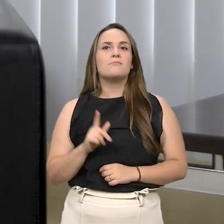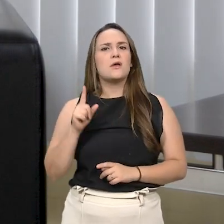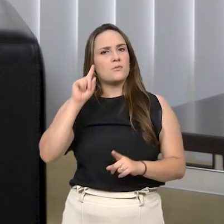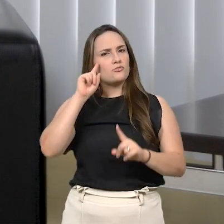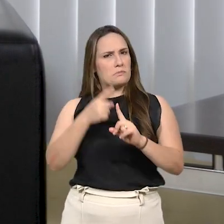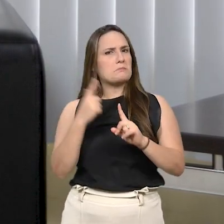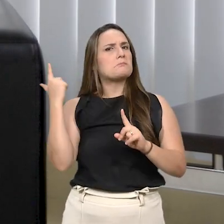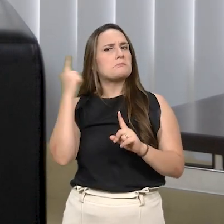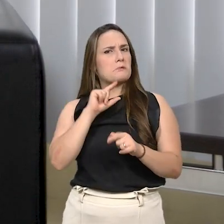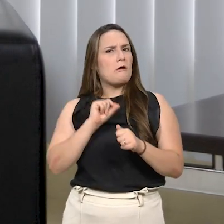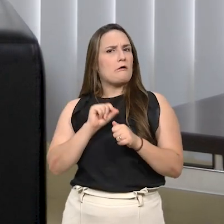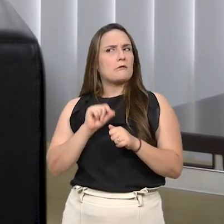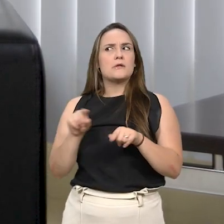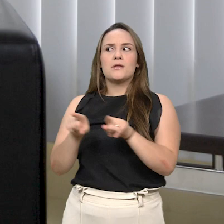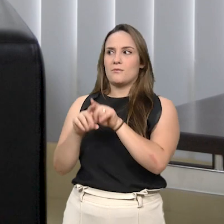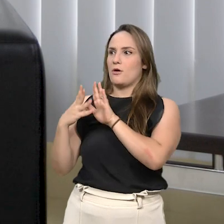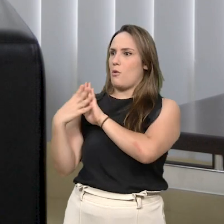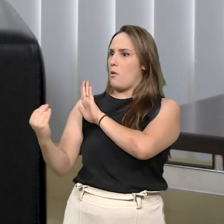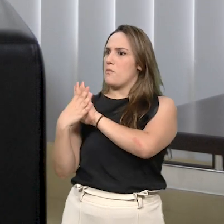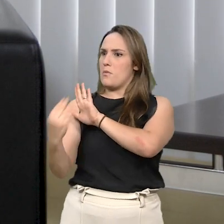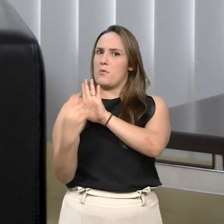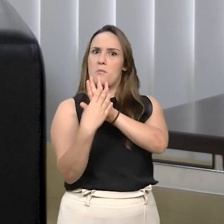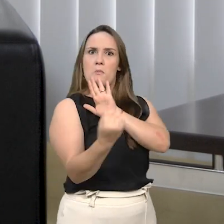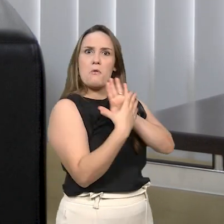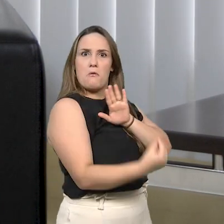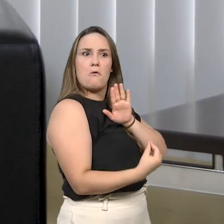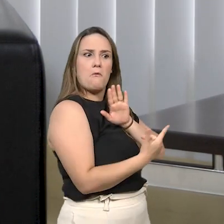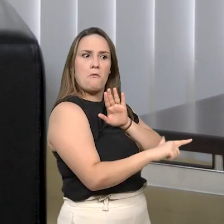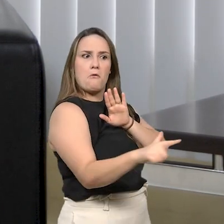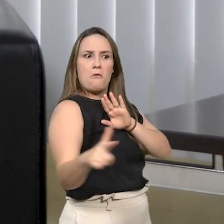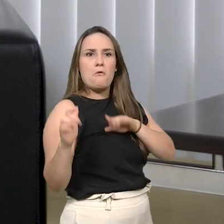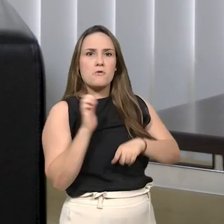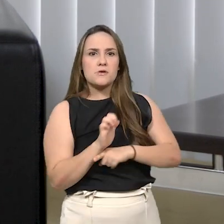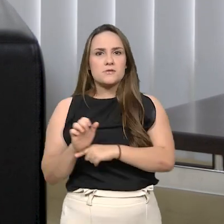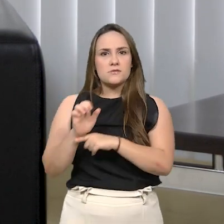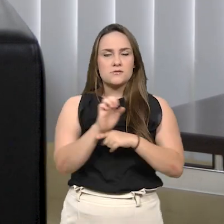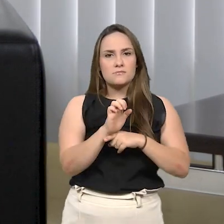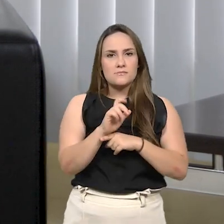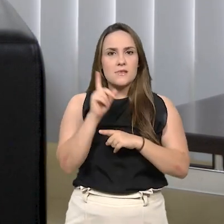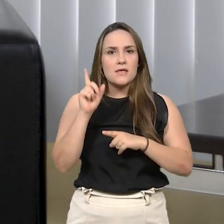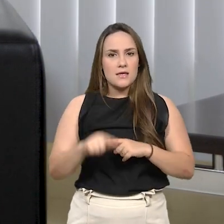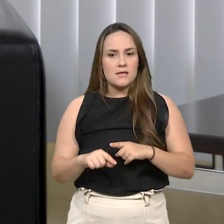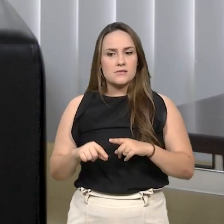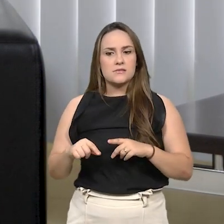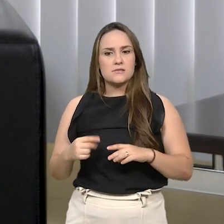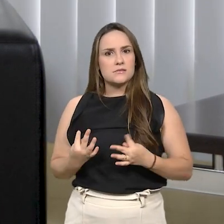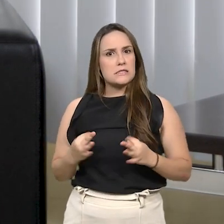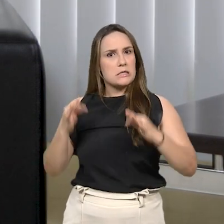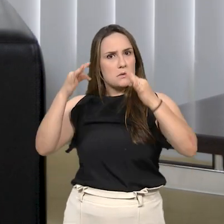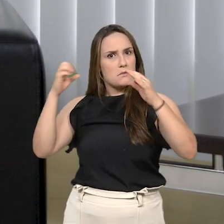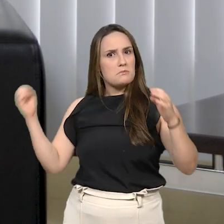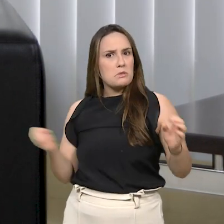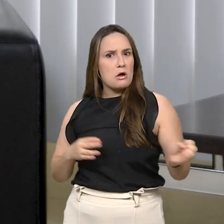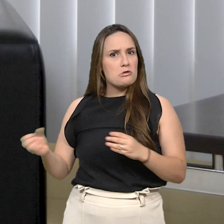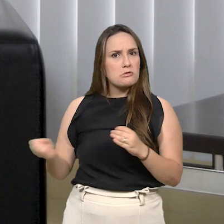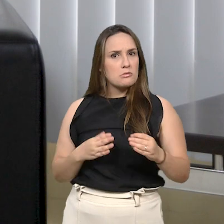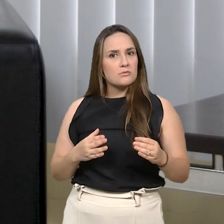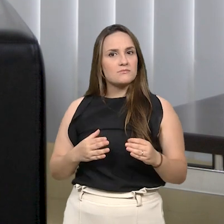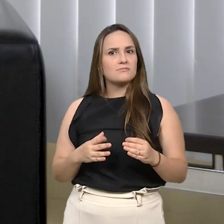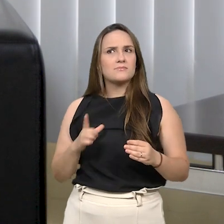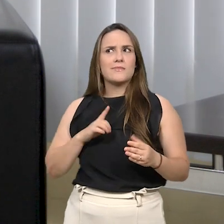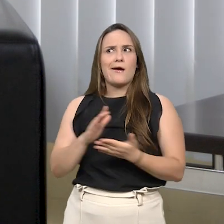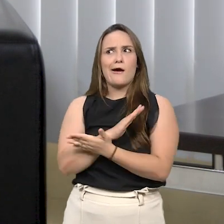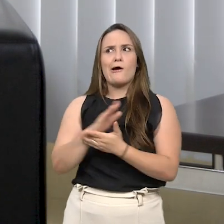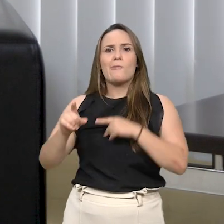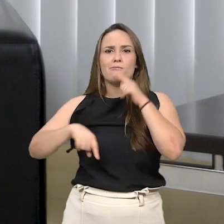e copiado. Mas o modo tão avançado de trabalho da central, por vezes, gera dúvidas sobre os